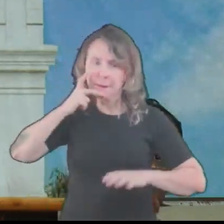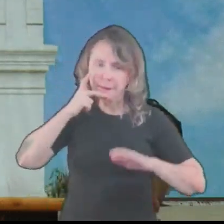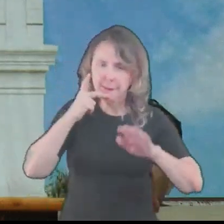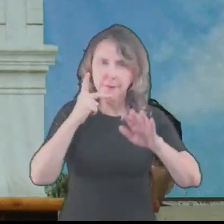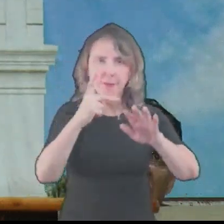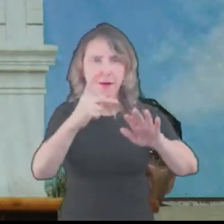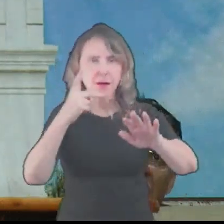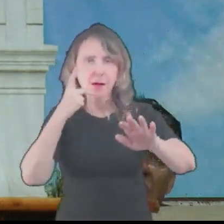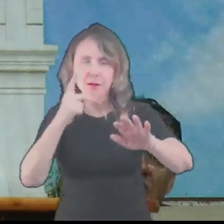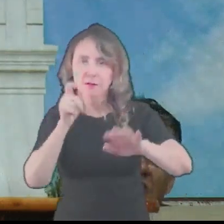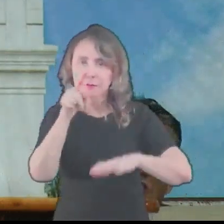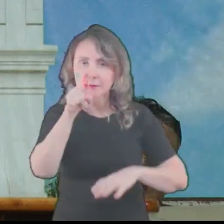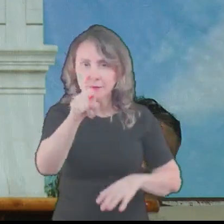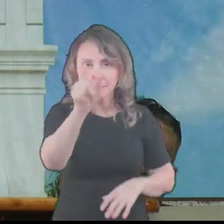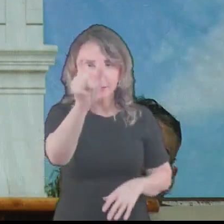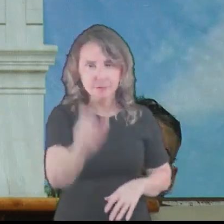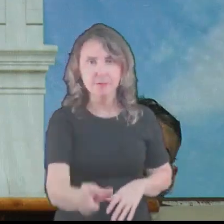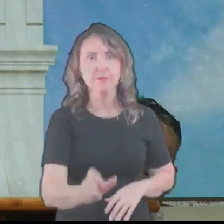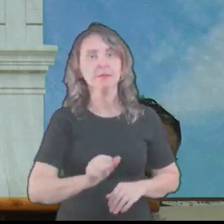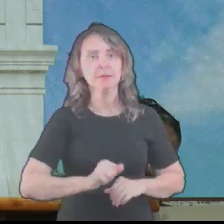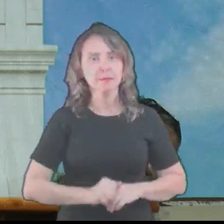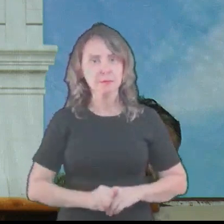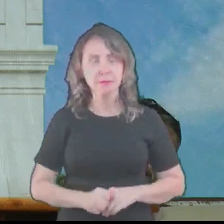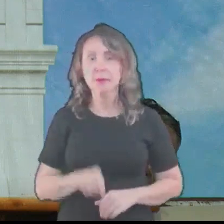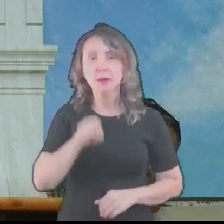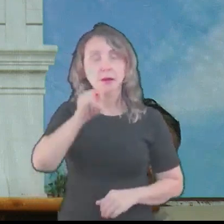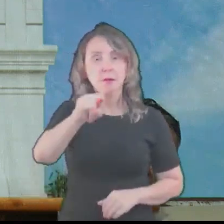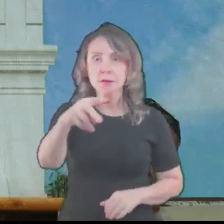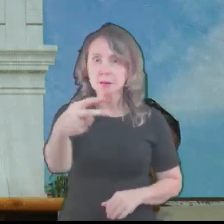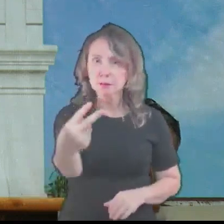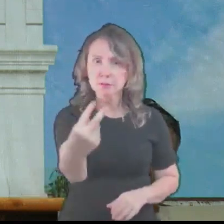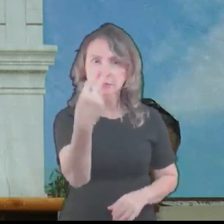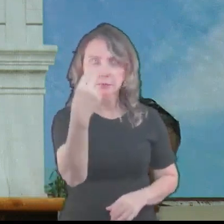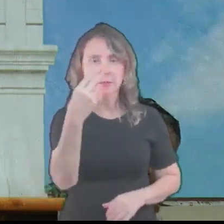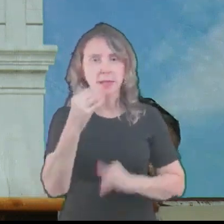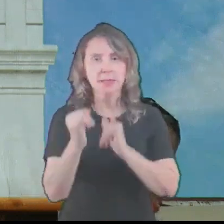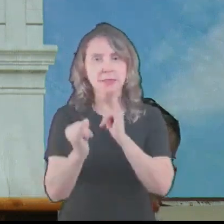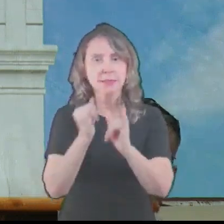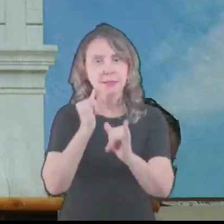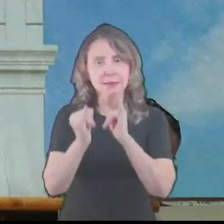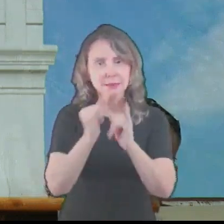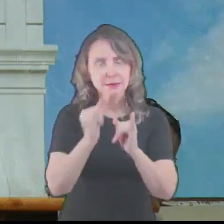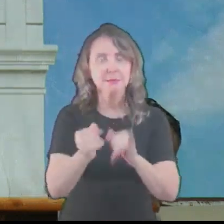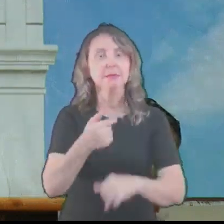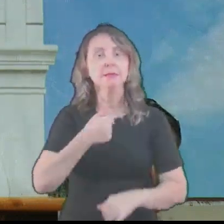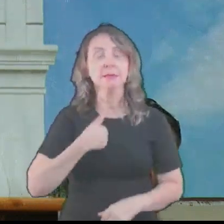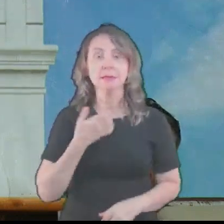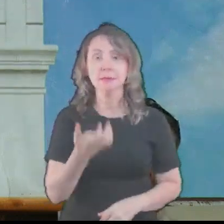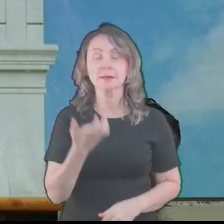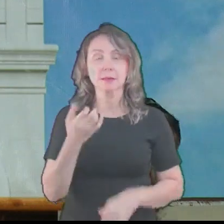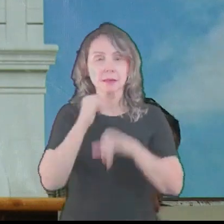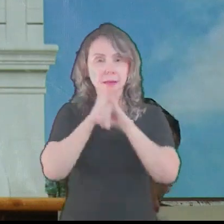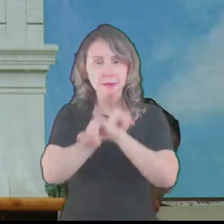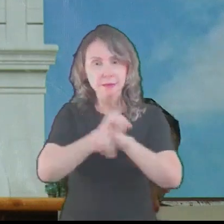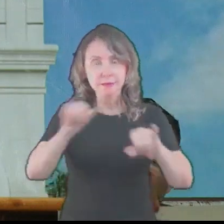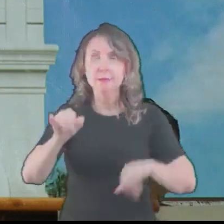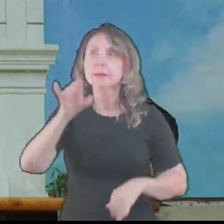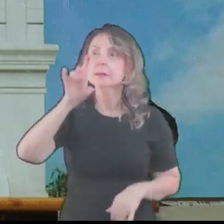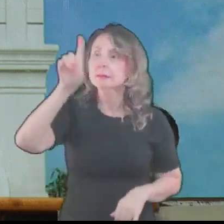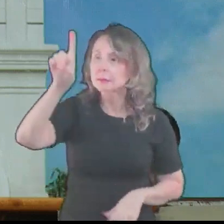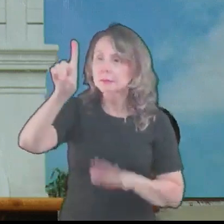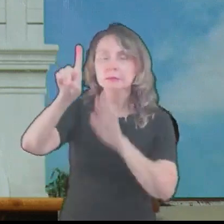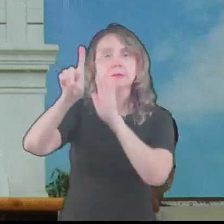tua vida aqui presente, para você que me ouve pela internet. Eu quero dizer que Deus já